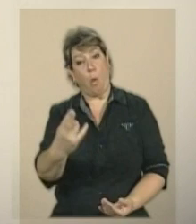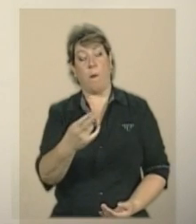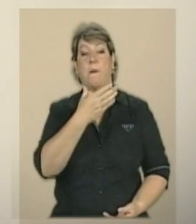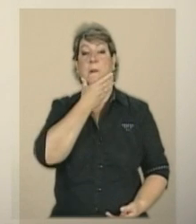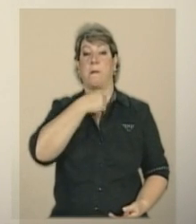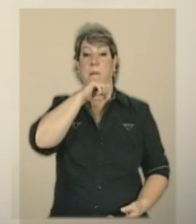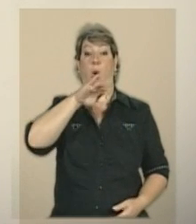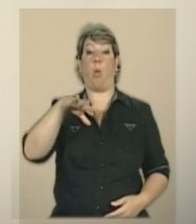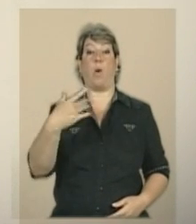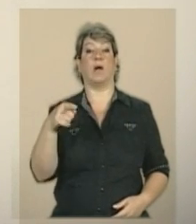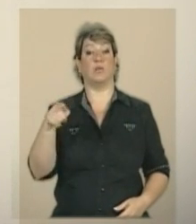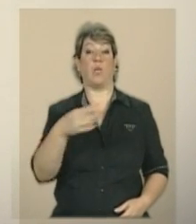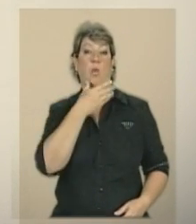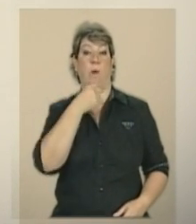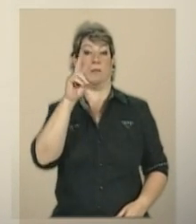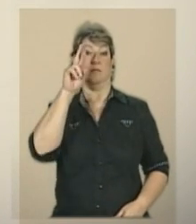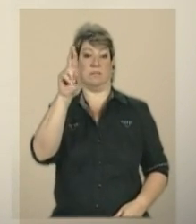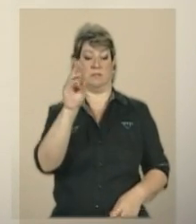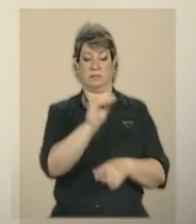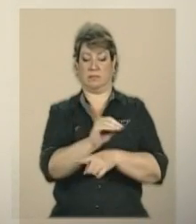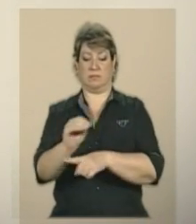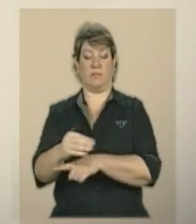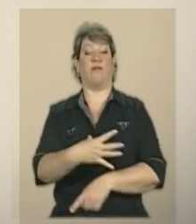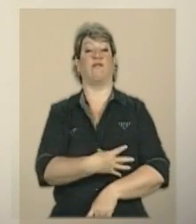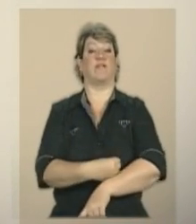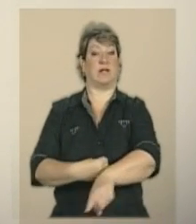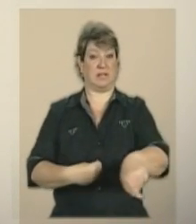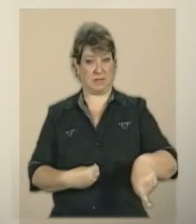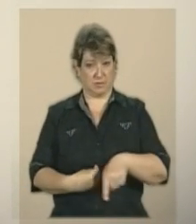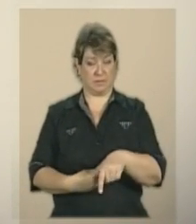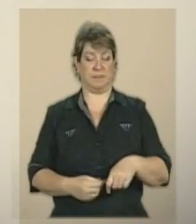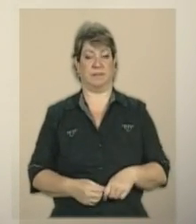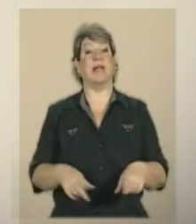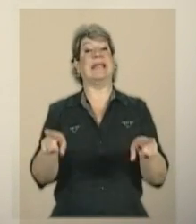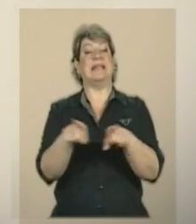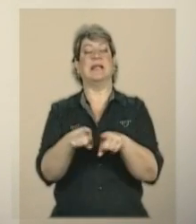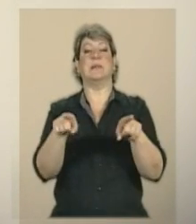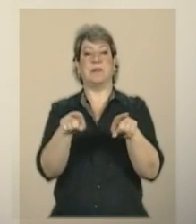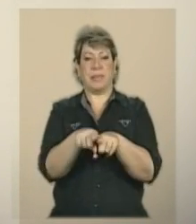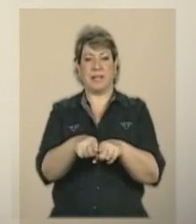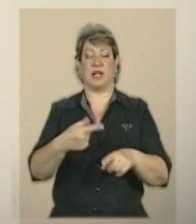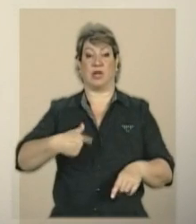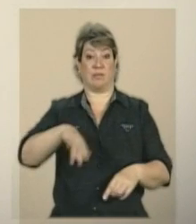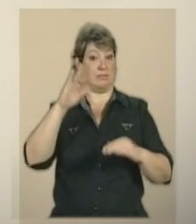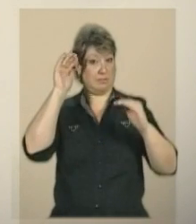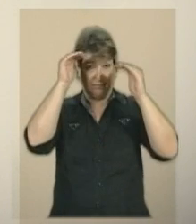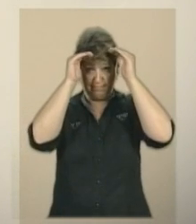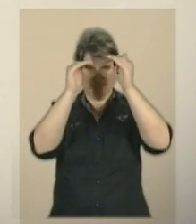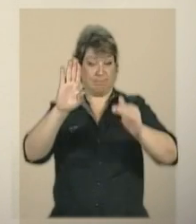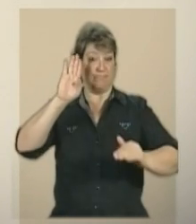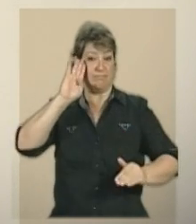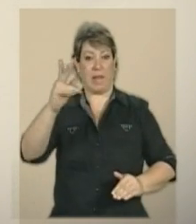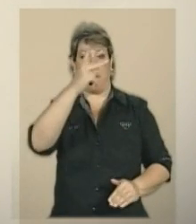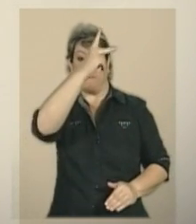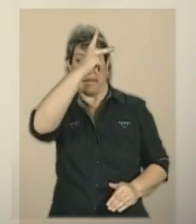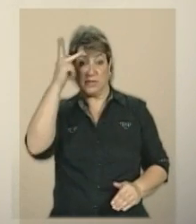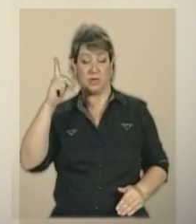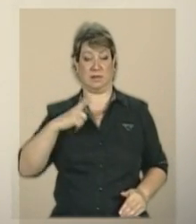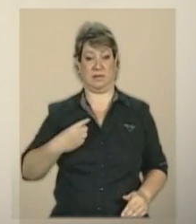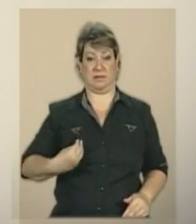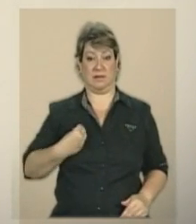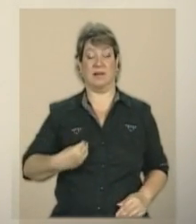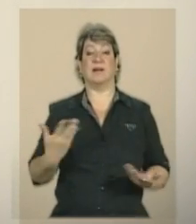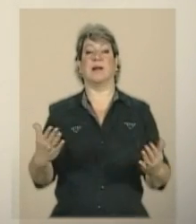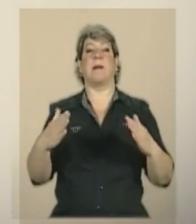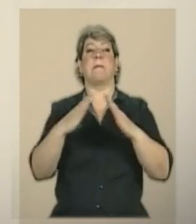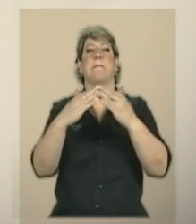quando for o caso que ele tiver a guarda dos filhos também nós vamos dar preferência aos moradores de área de